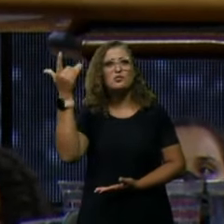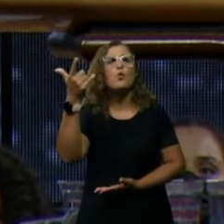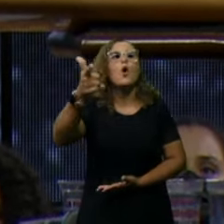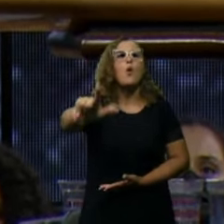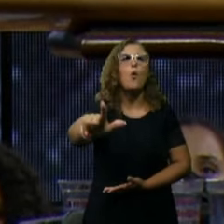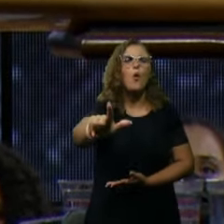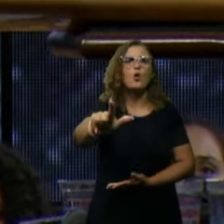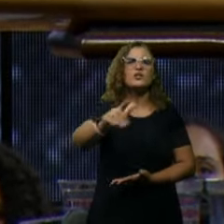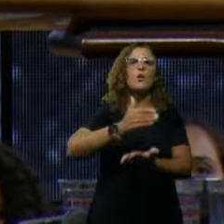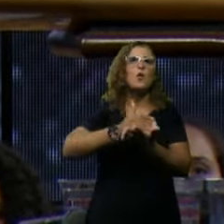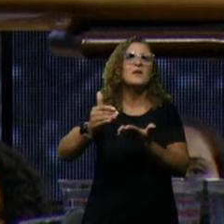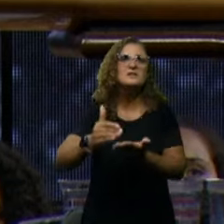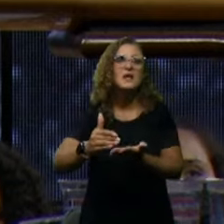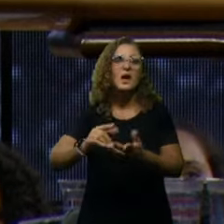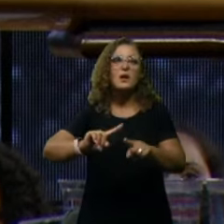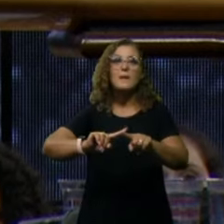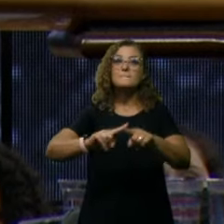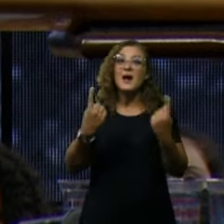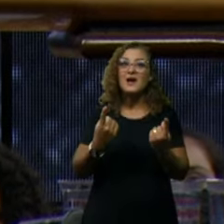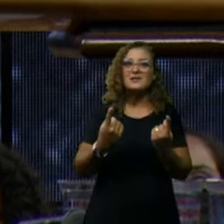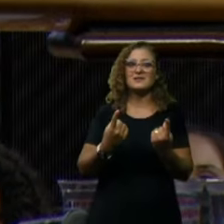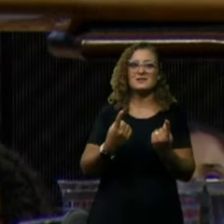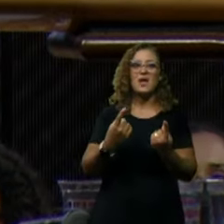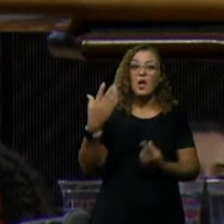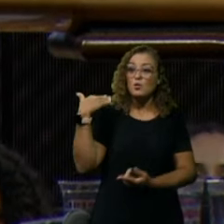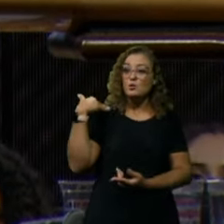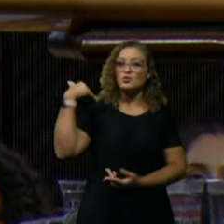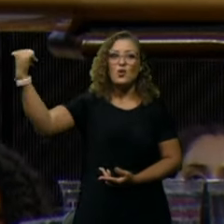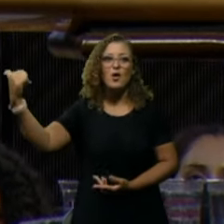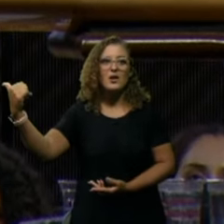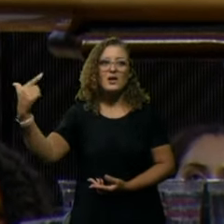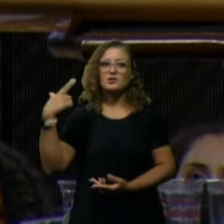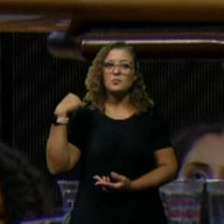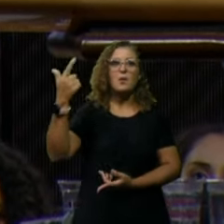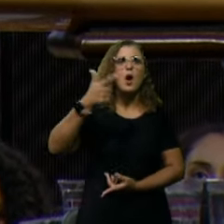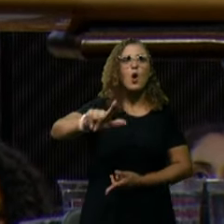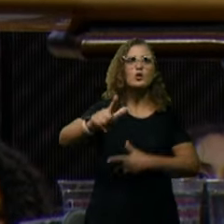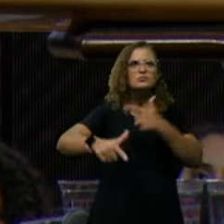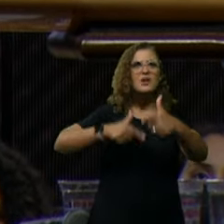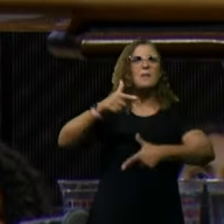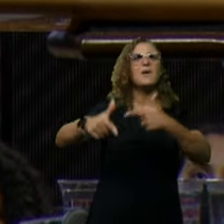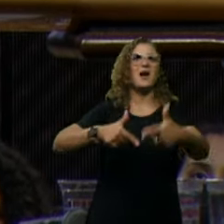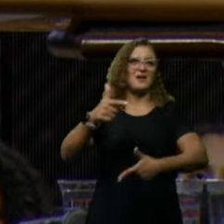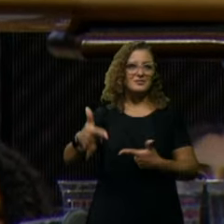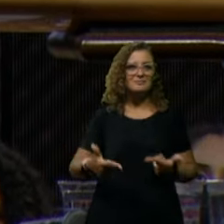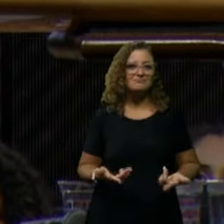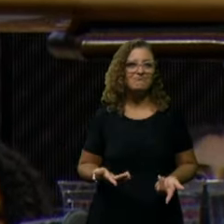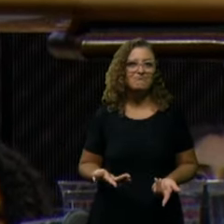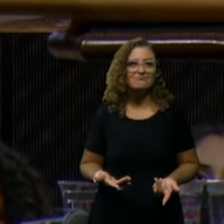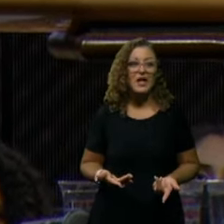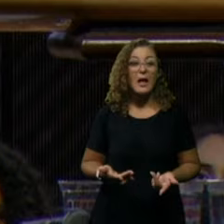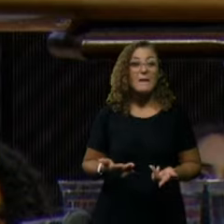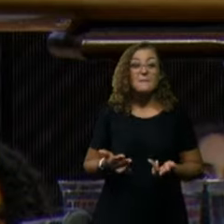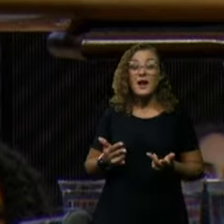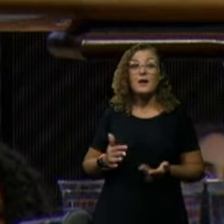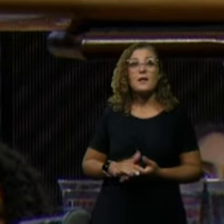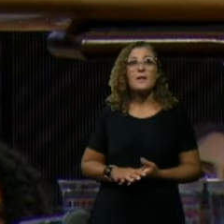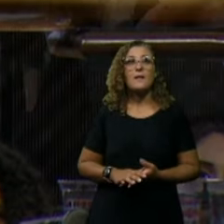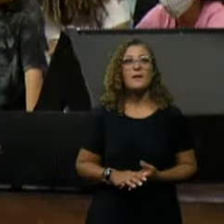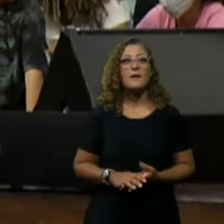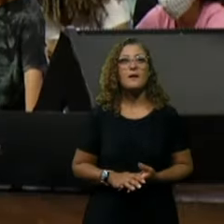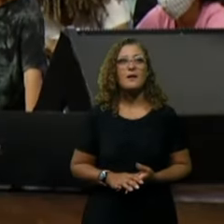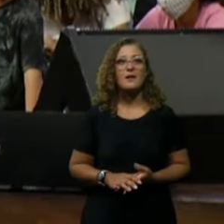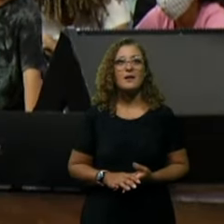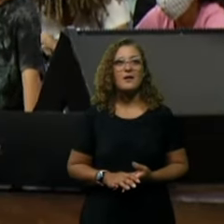encerrar o que eles começaram a Camille eu não entendi vai entender agora Deus está dizendo eu não quero abertura eu não quero é abridor